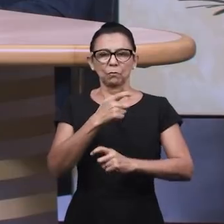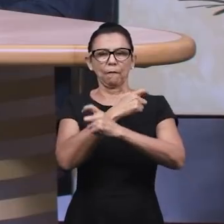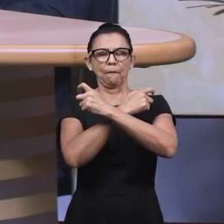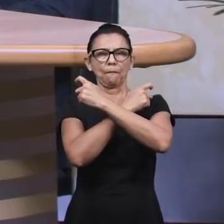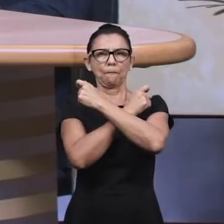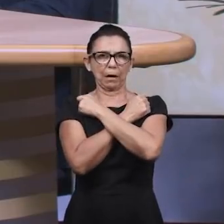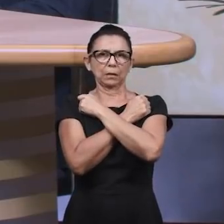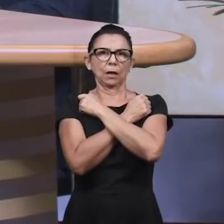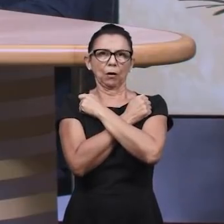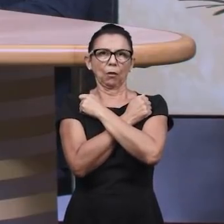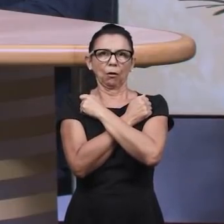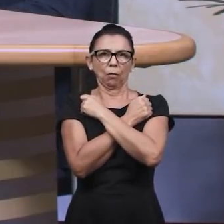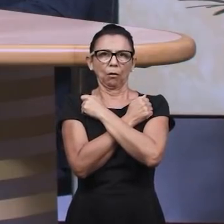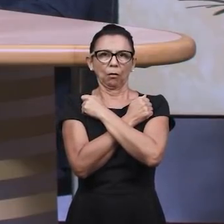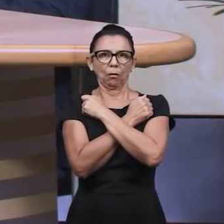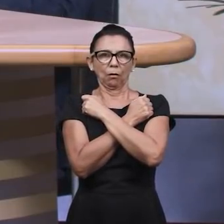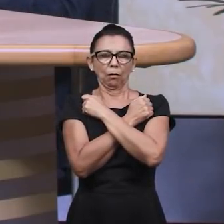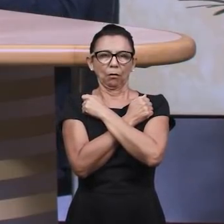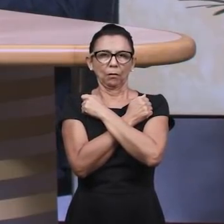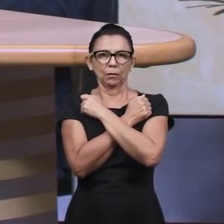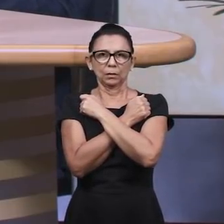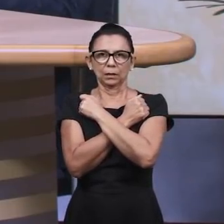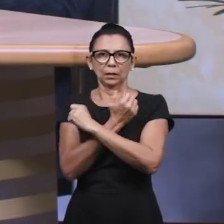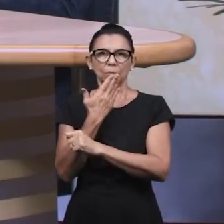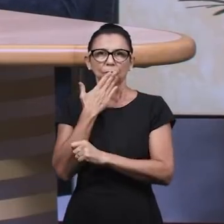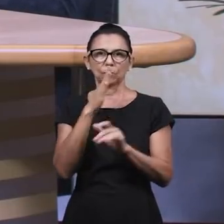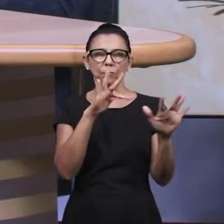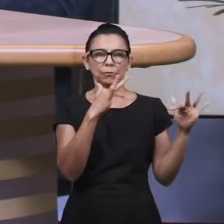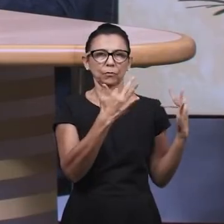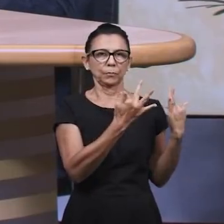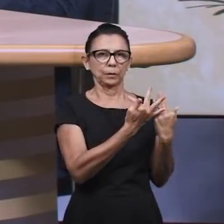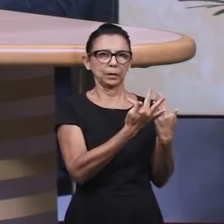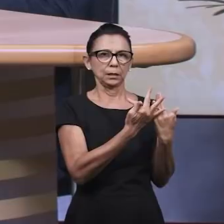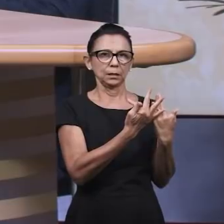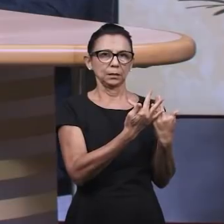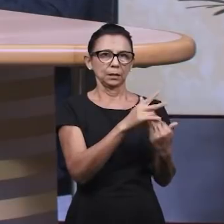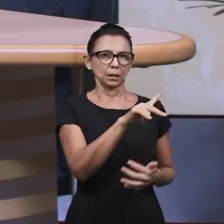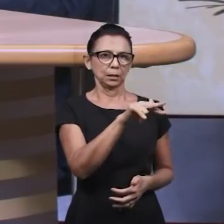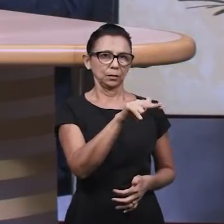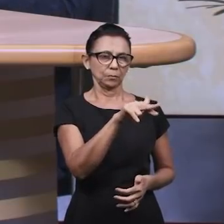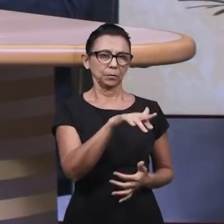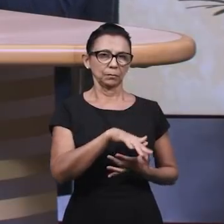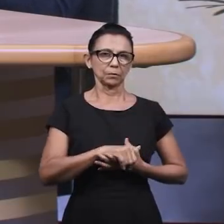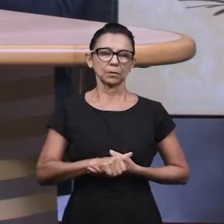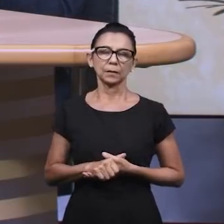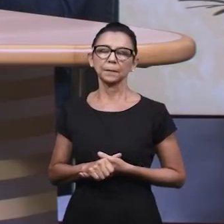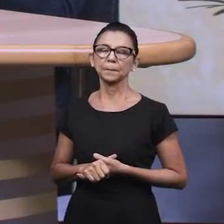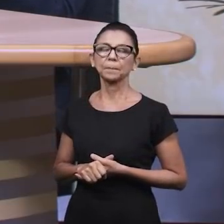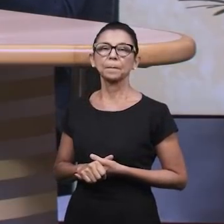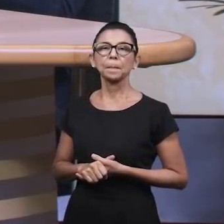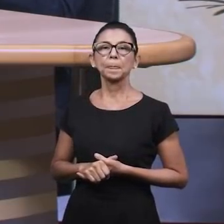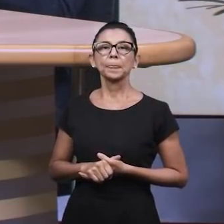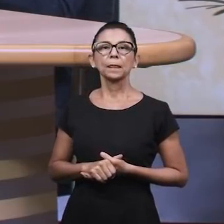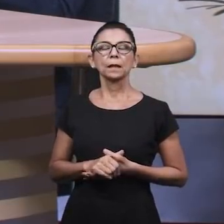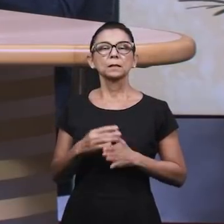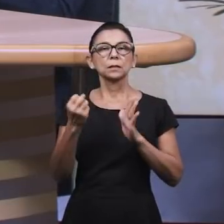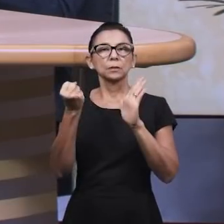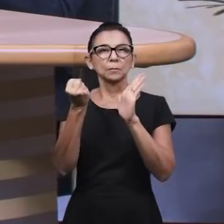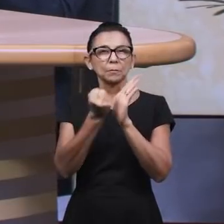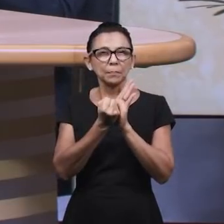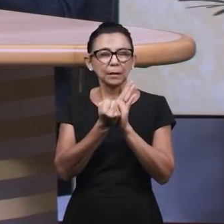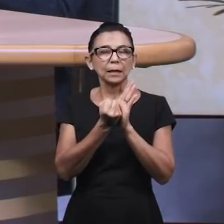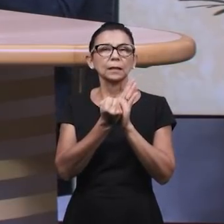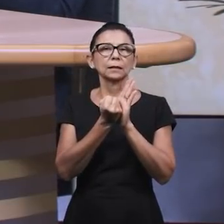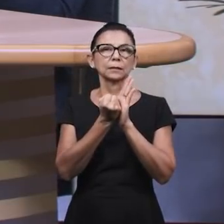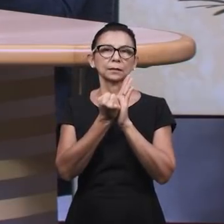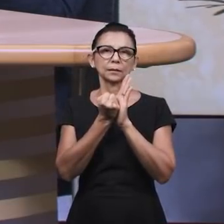Faraó, intercedeu por eles diante de Deus e trouxe para eles uma salvação. Agora, o que vai marcar mais a figura de Jesus